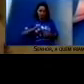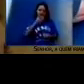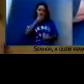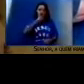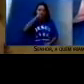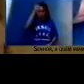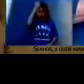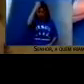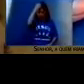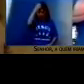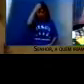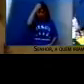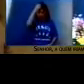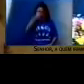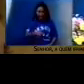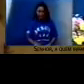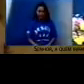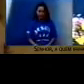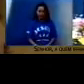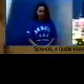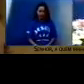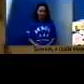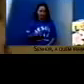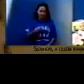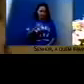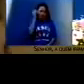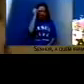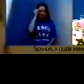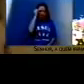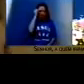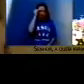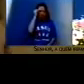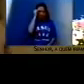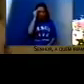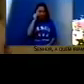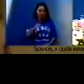Com a princesa que teve a coragem de levar esse sapo para casa.